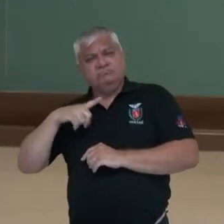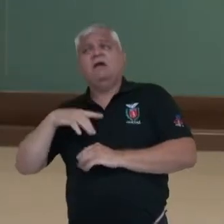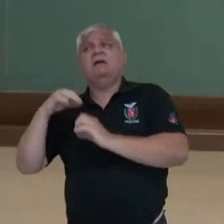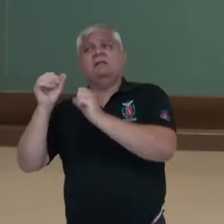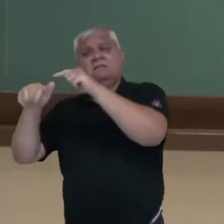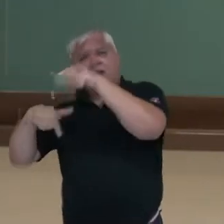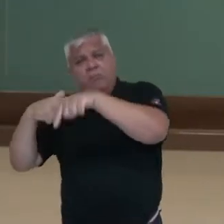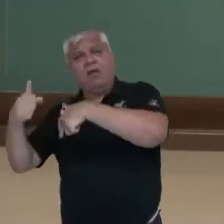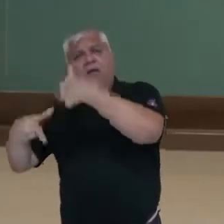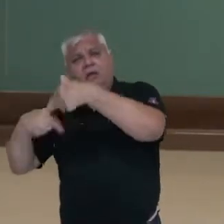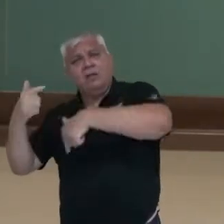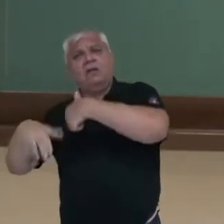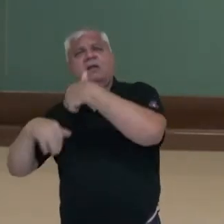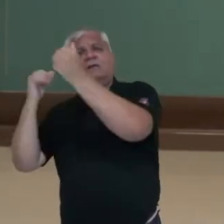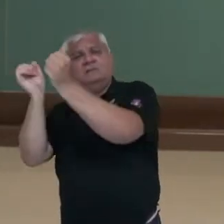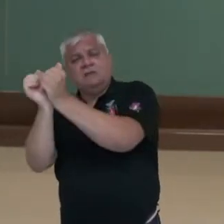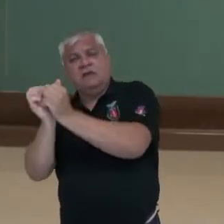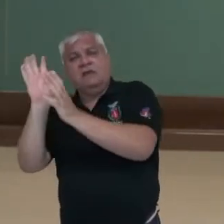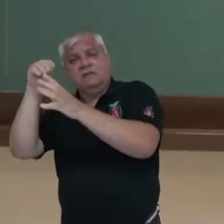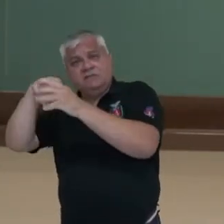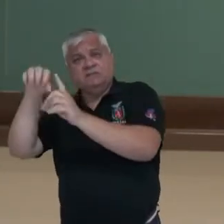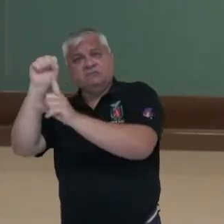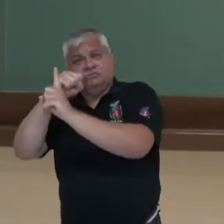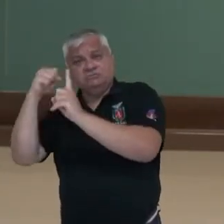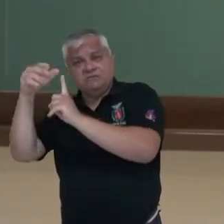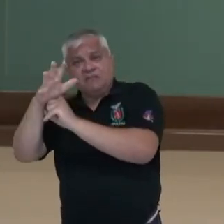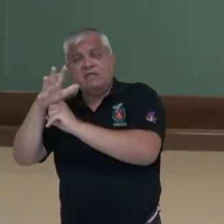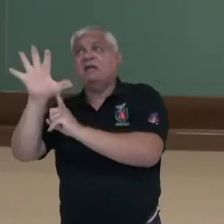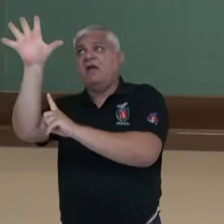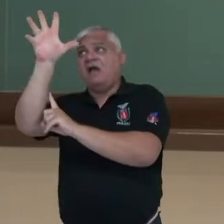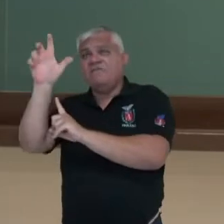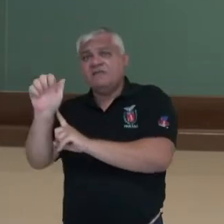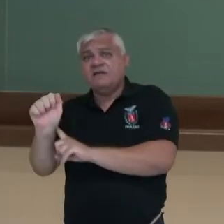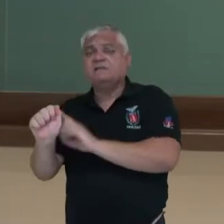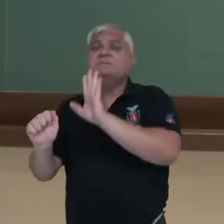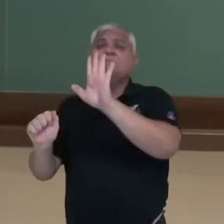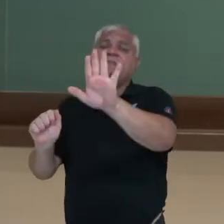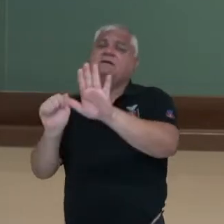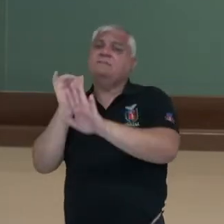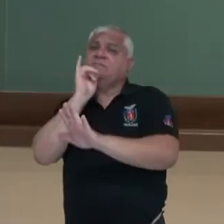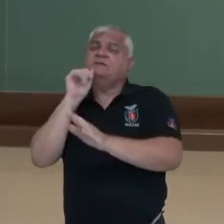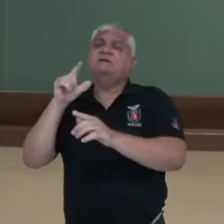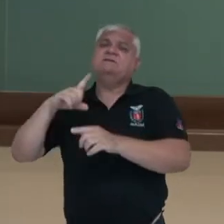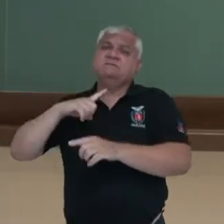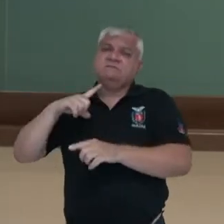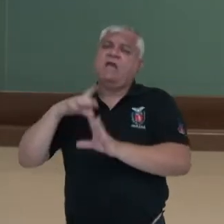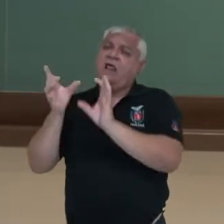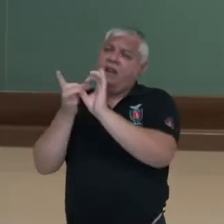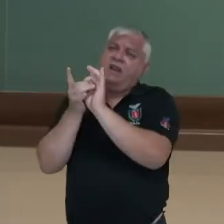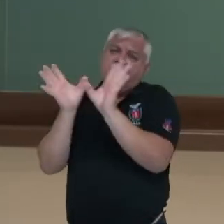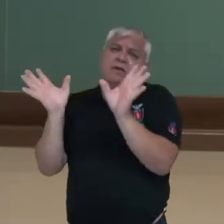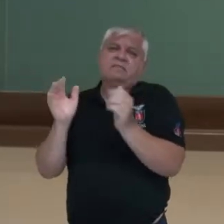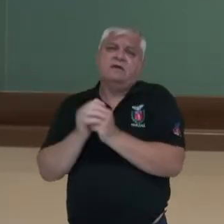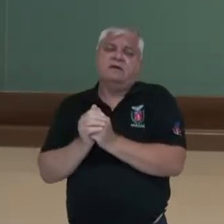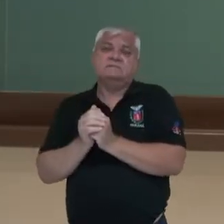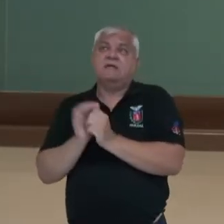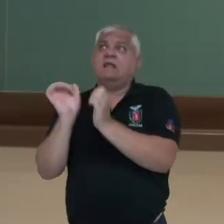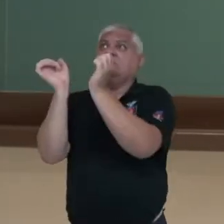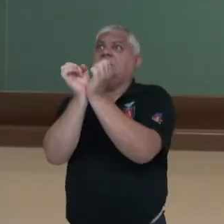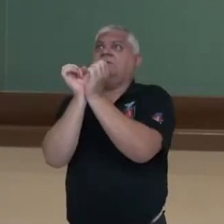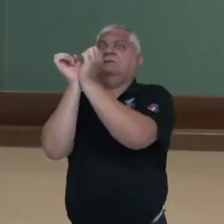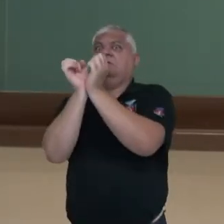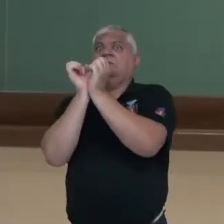era integrado na sociedade do dominador e com, vamos dizer assim, com status subalternos, mas não com aquela